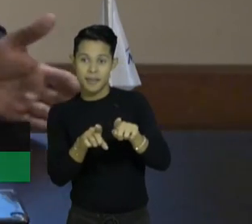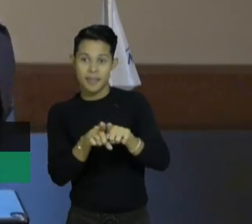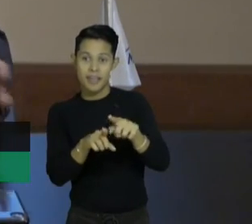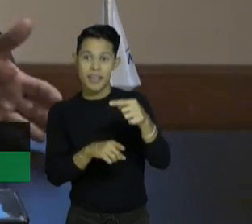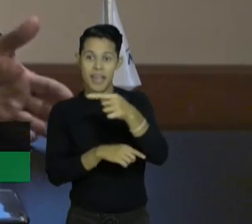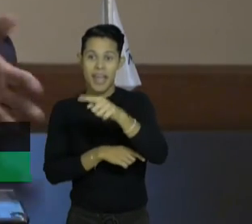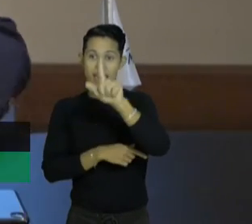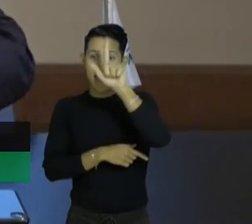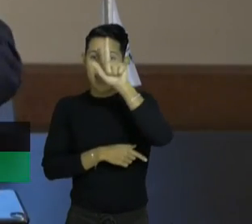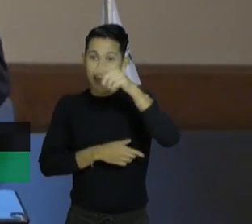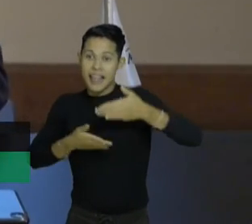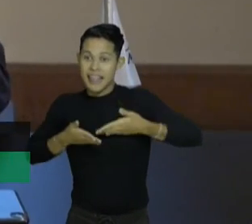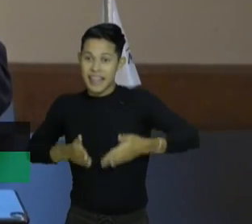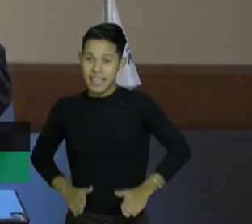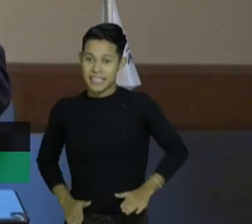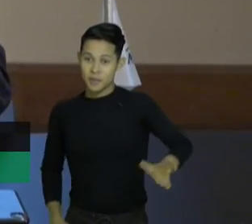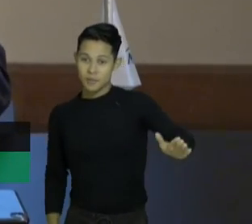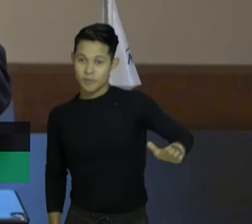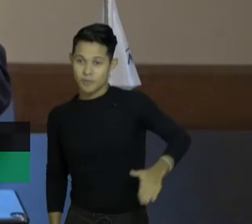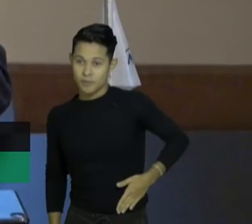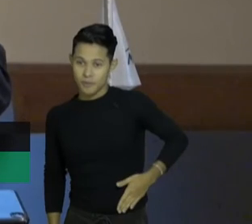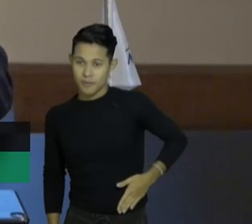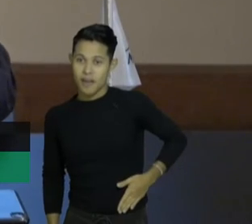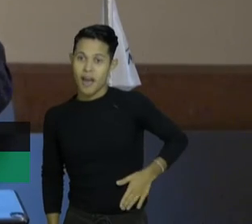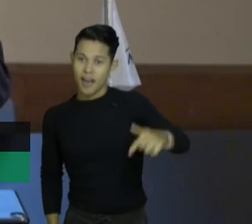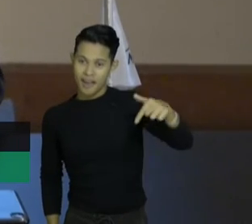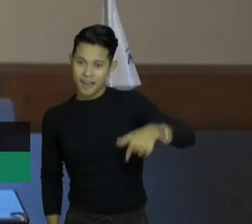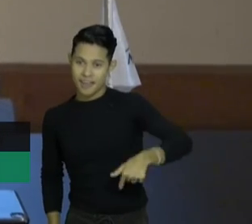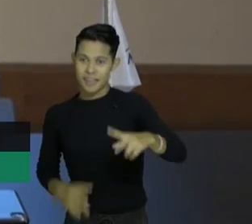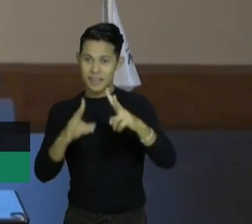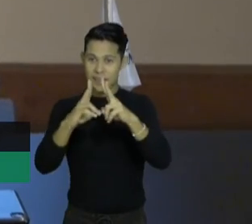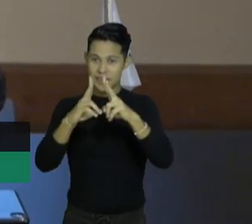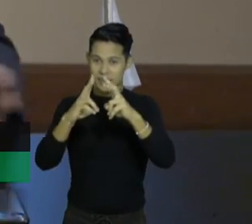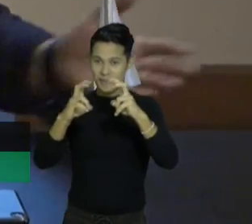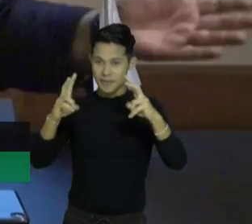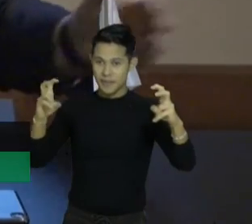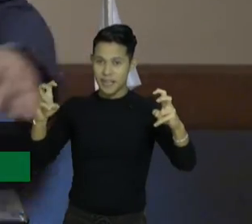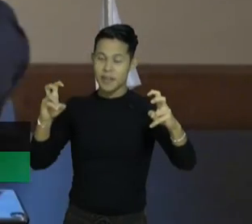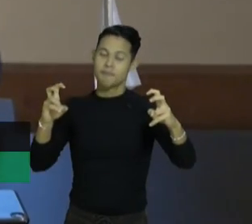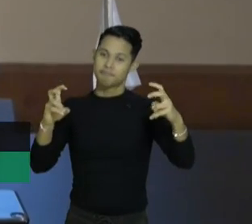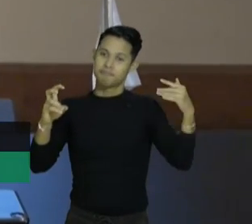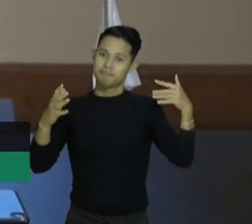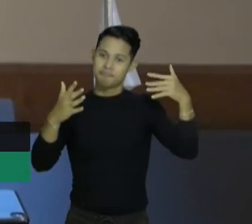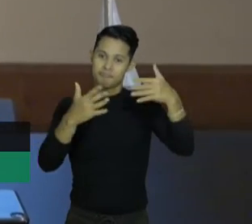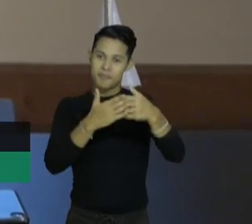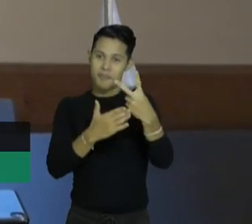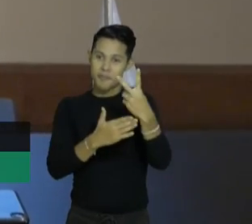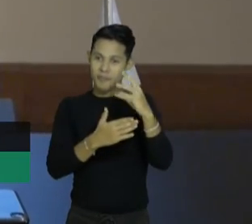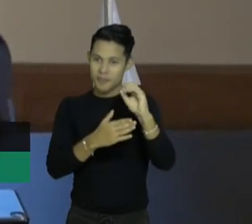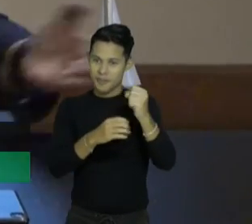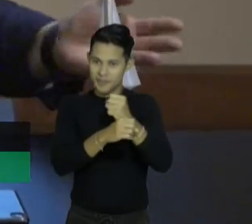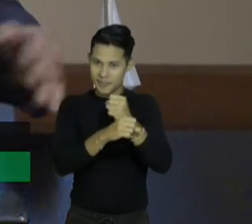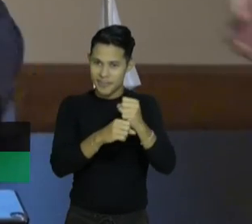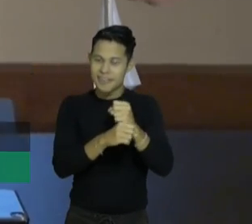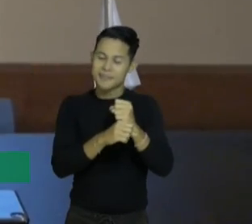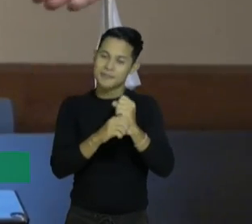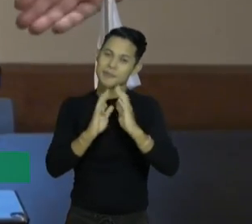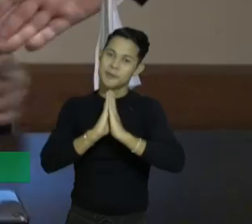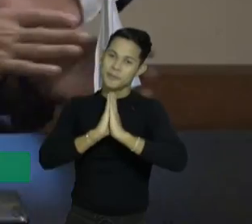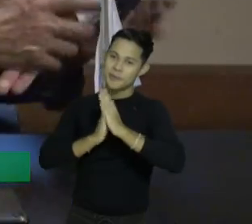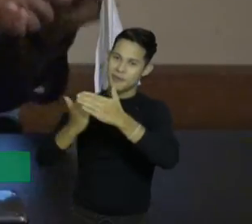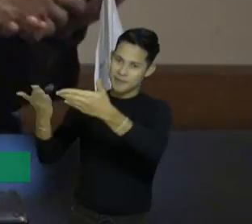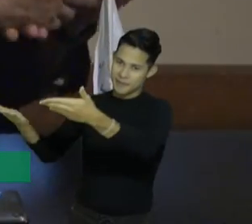manezinho da ilha Já devidamente incorporado nos últimos 20 anos então diplomado então o por favor